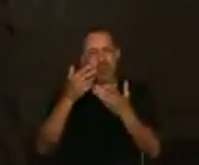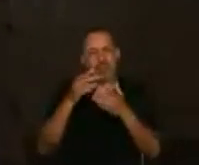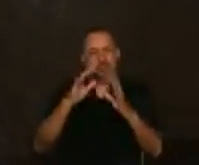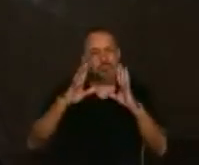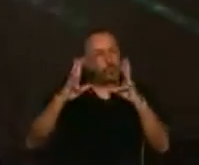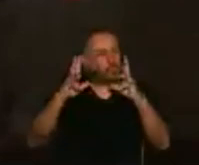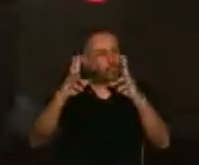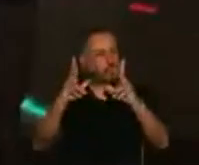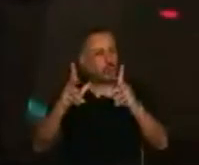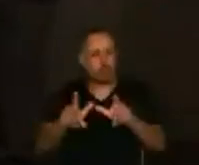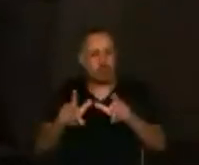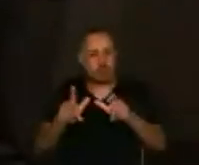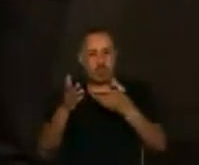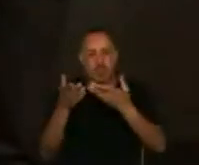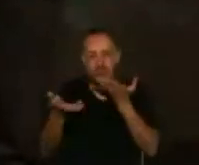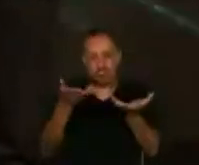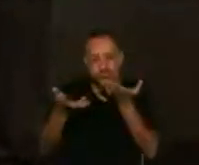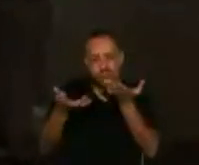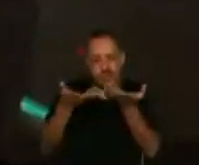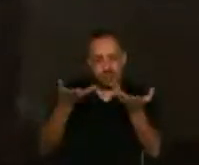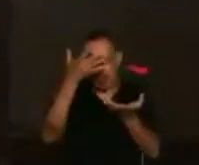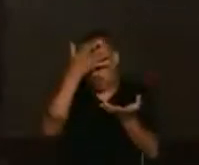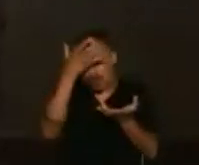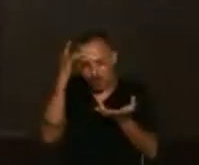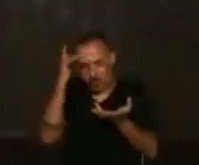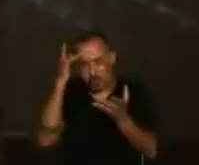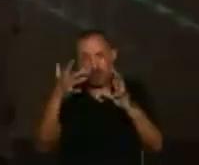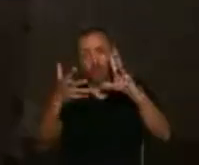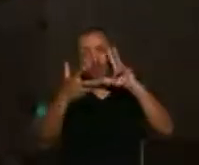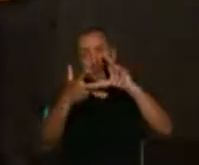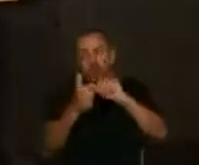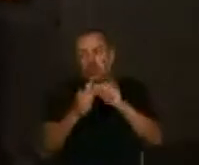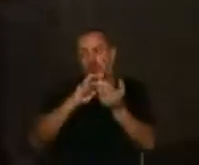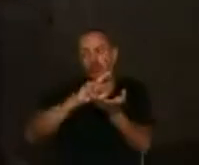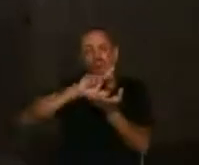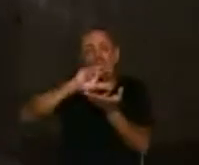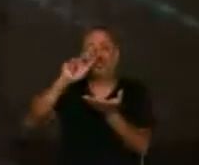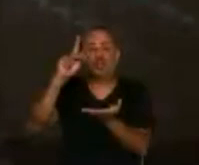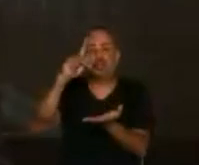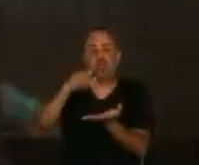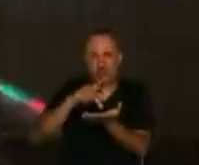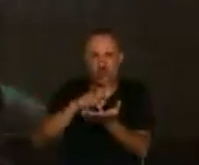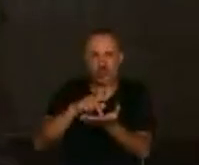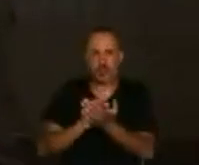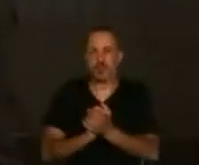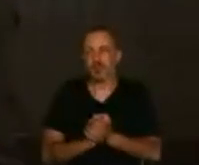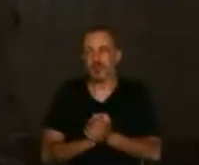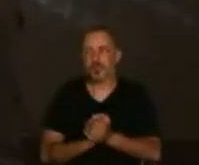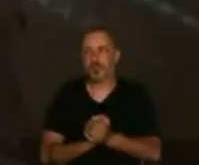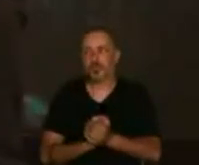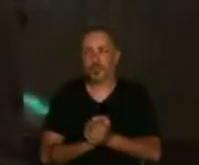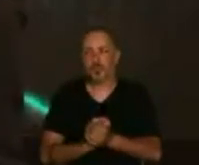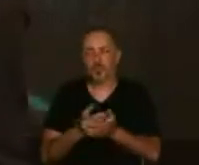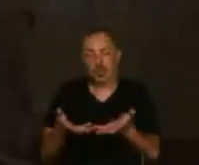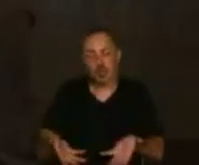galera daqui também, mas já tem o pessoal também já pensando no mundo, né? Pensando em outras realidades também. Então, para essa galera é um belo de um